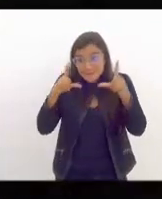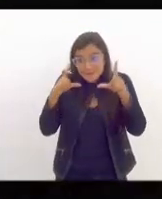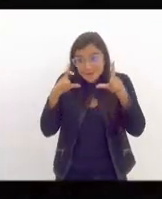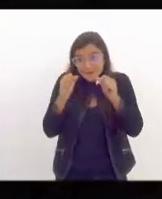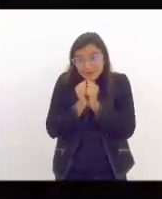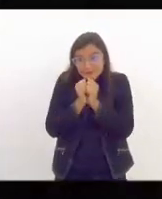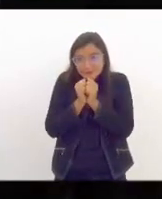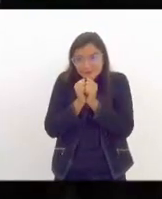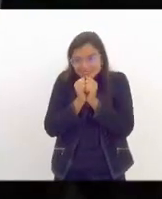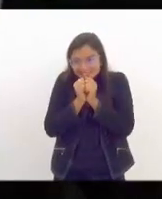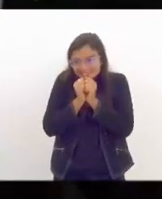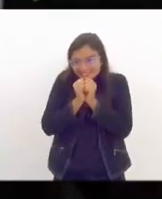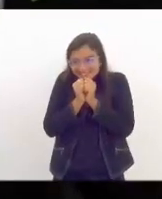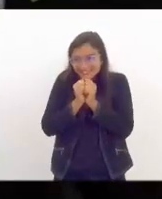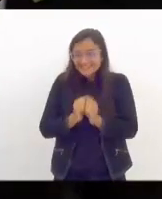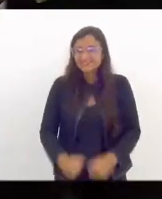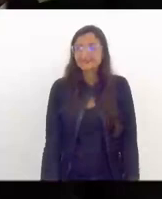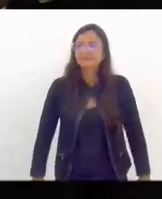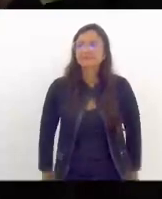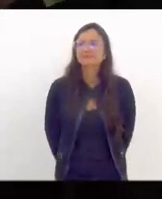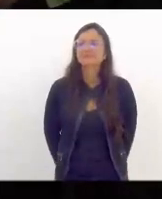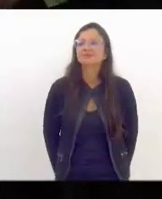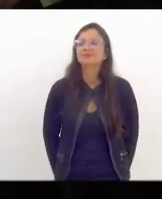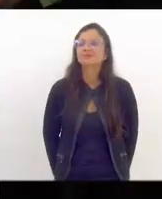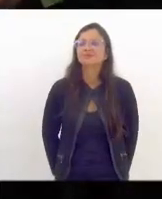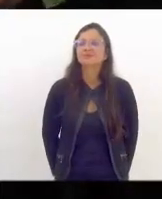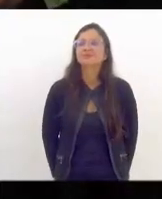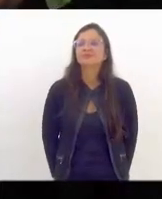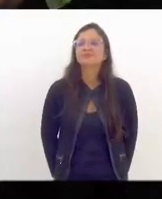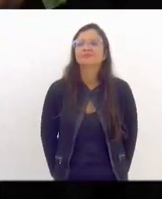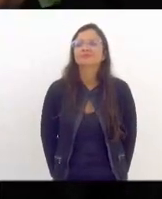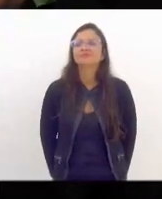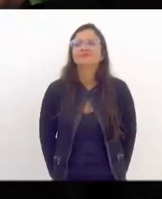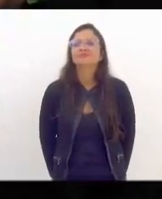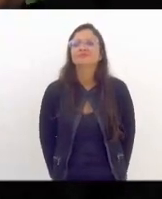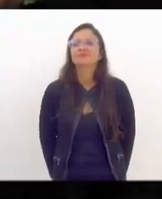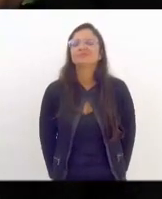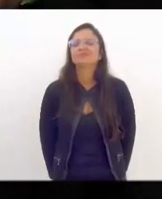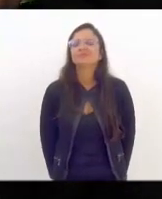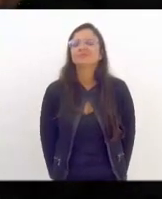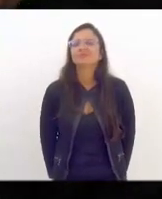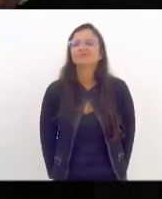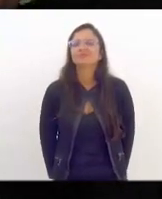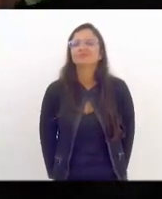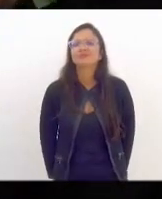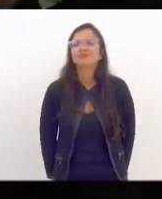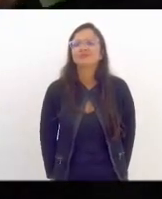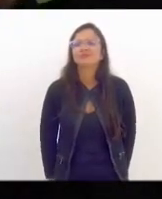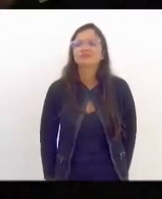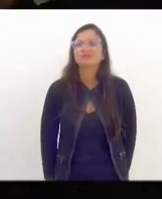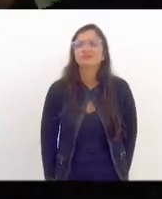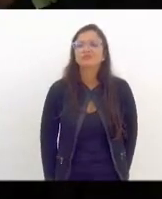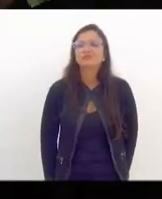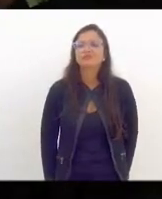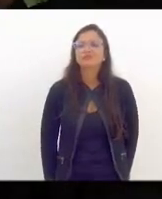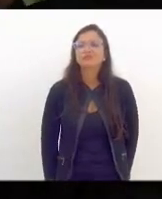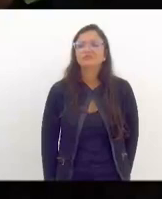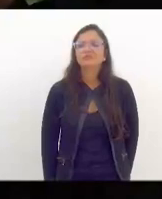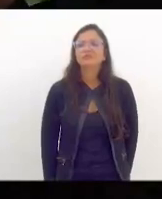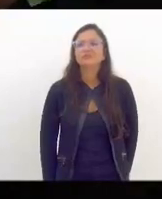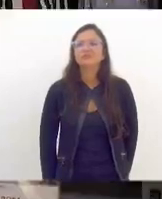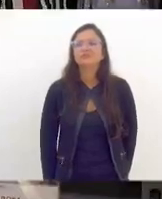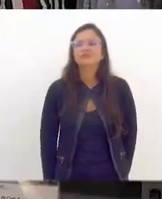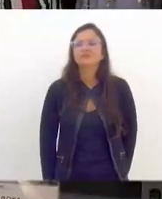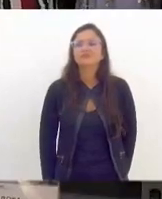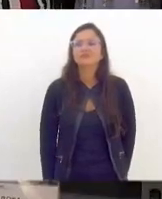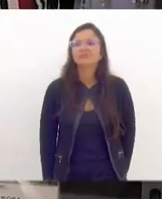não vou embora calma tá que eu tô emocionada eu saí chamando todo mundo você é louca assim tem que tirar uma foto junto né E para